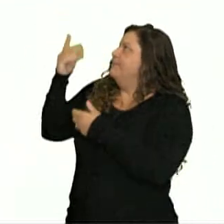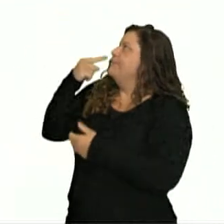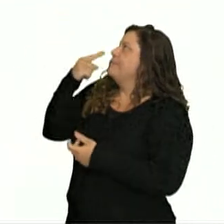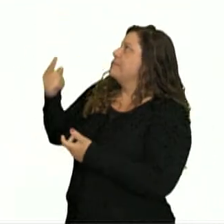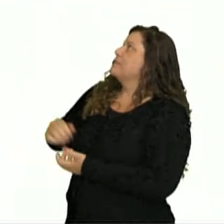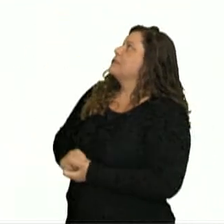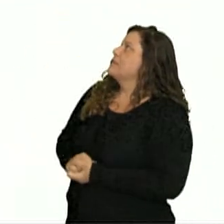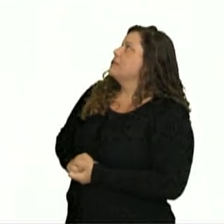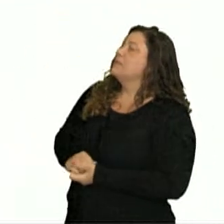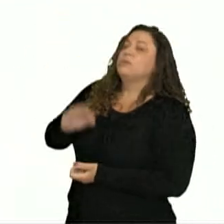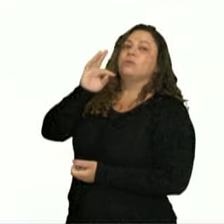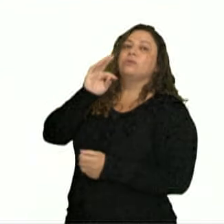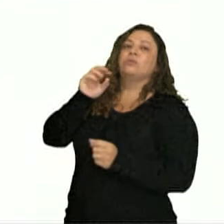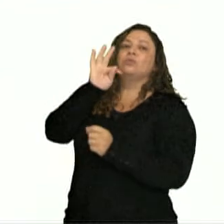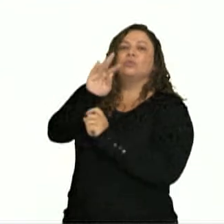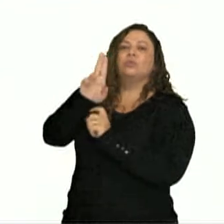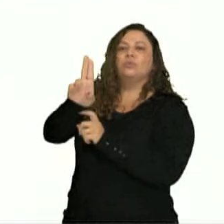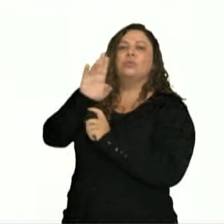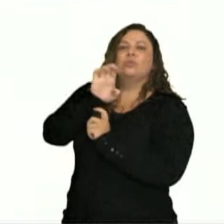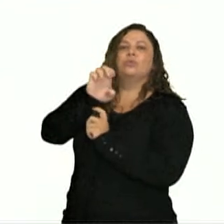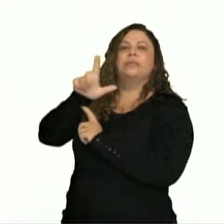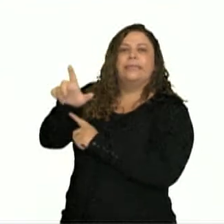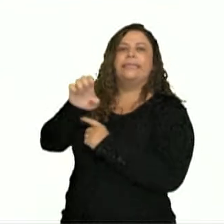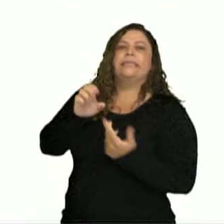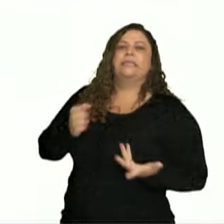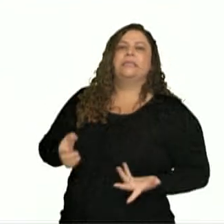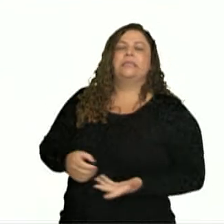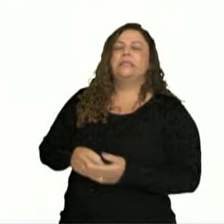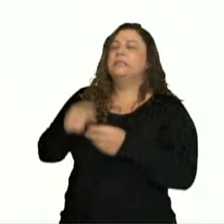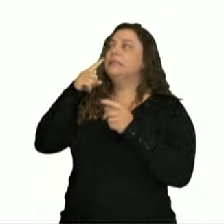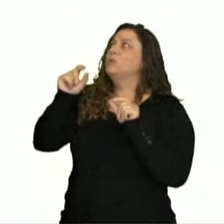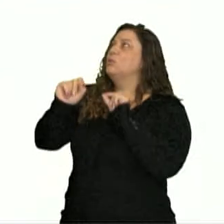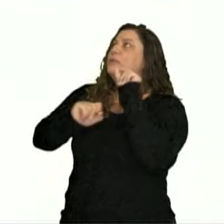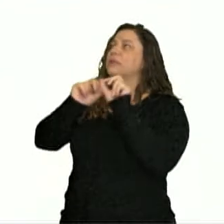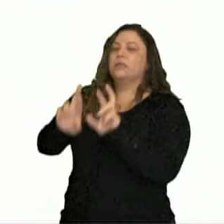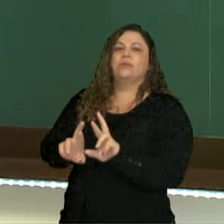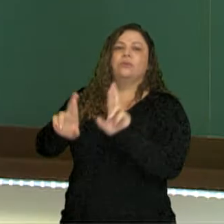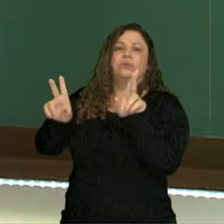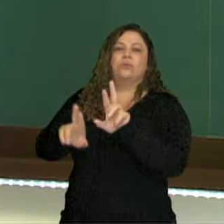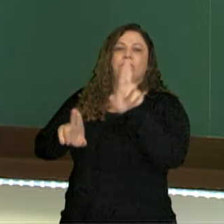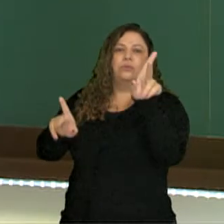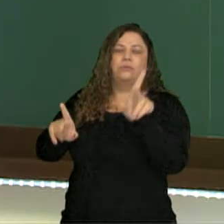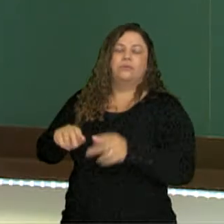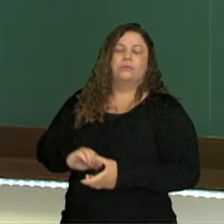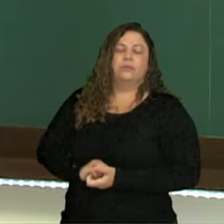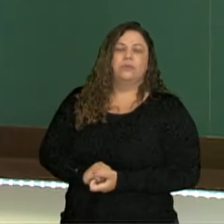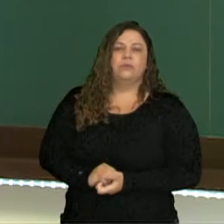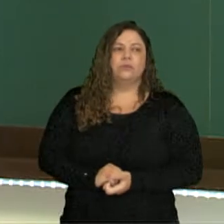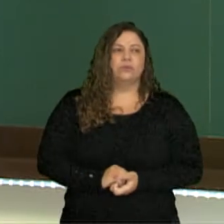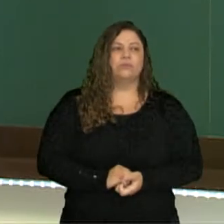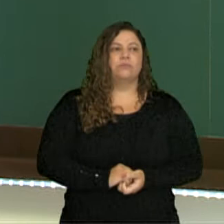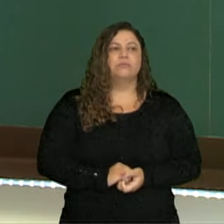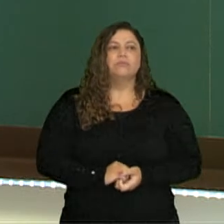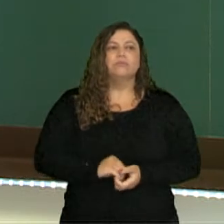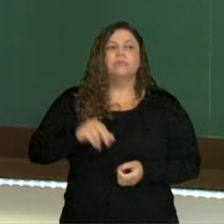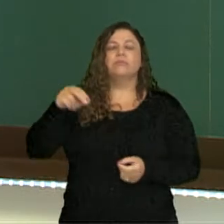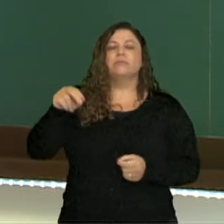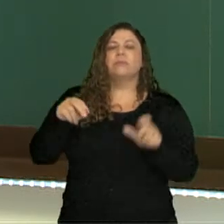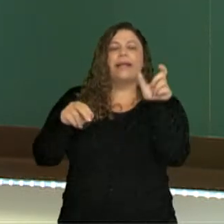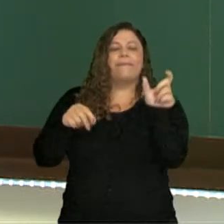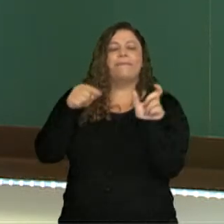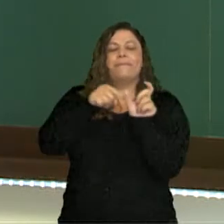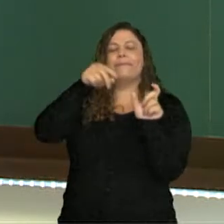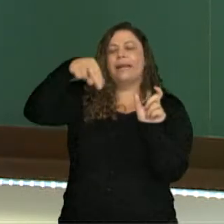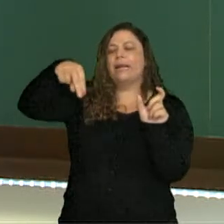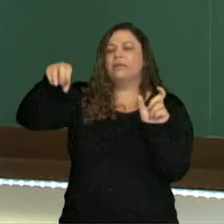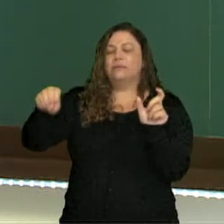outros, vosotros e eles, o que acontece de diferente? Apenas se coloca o no, a palavra no